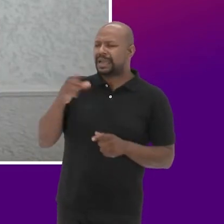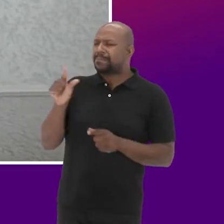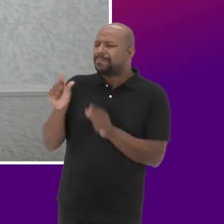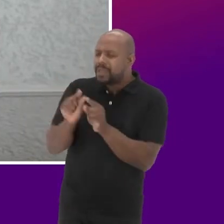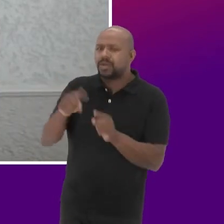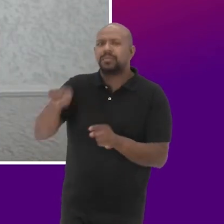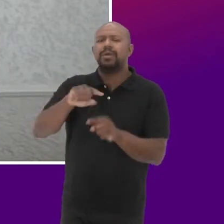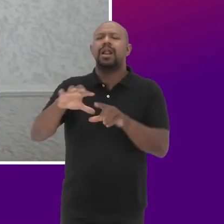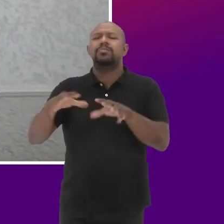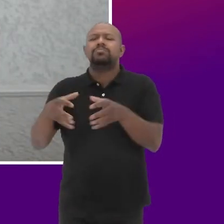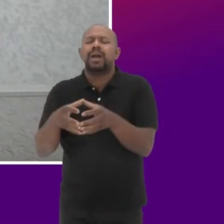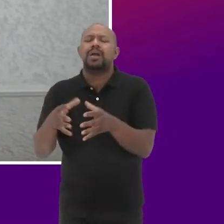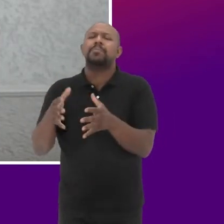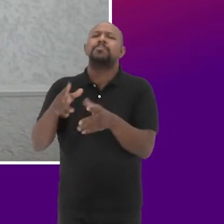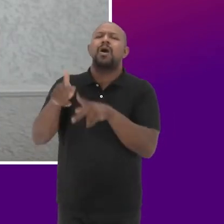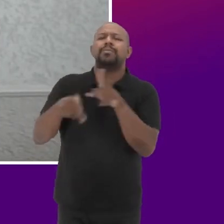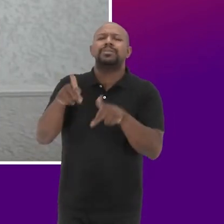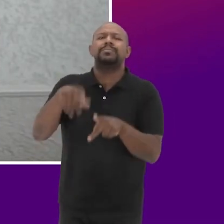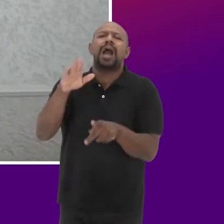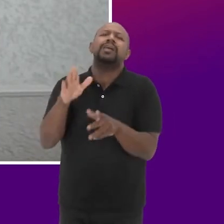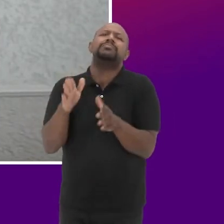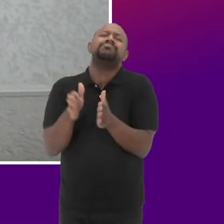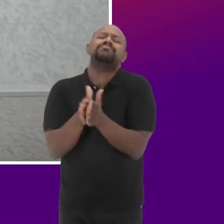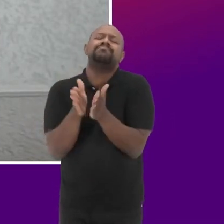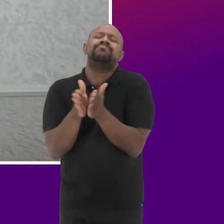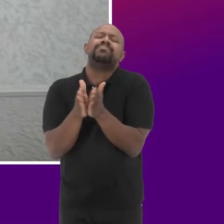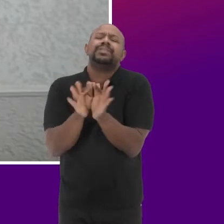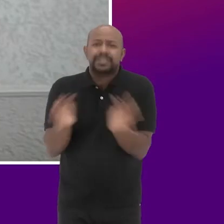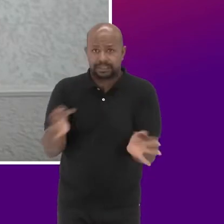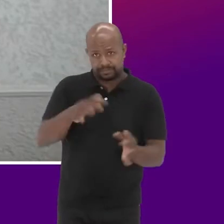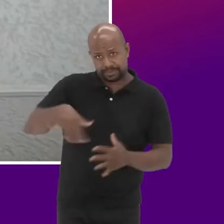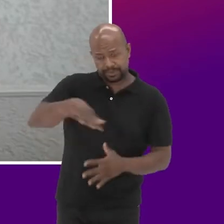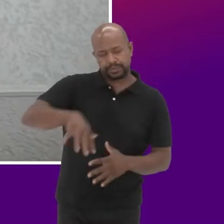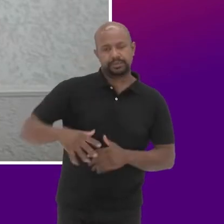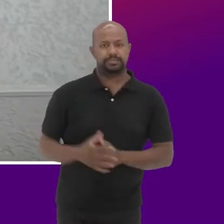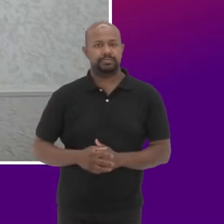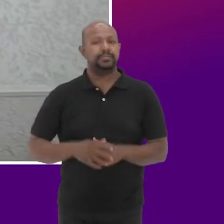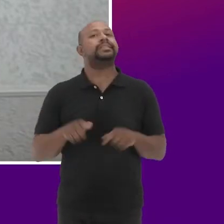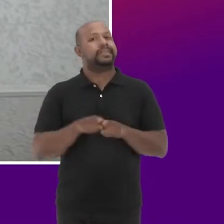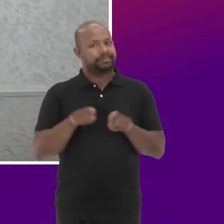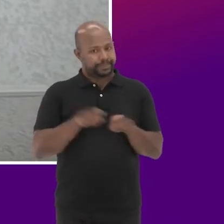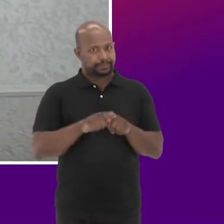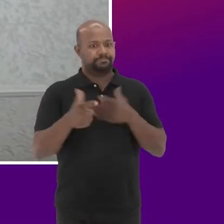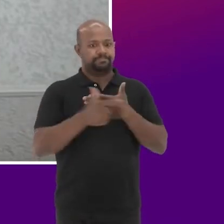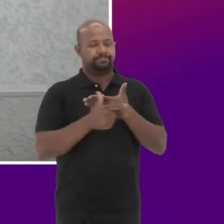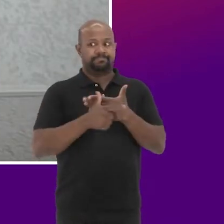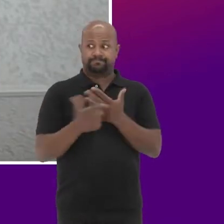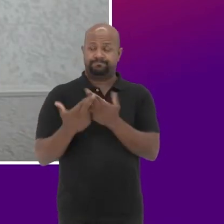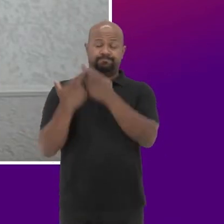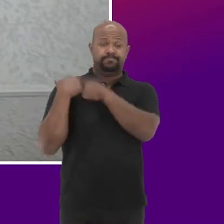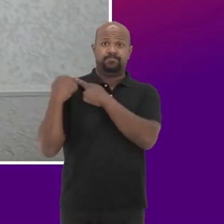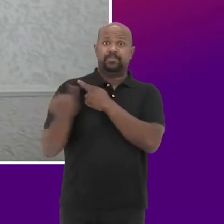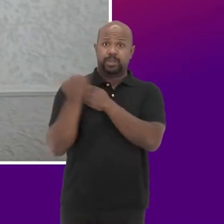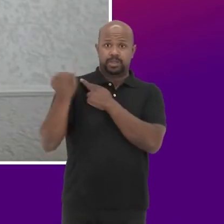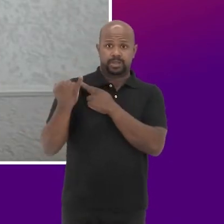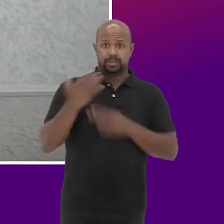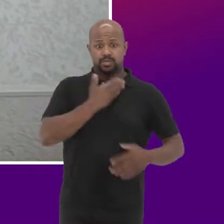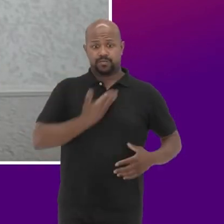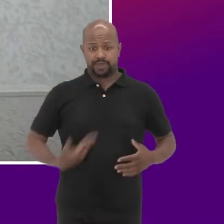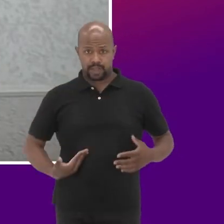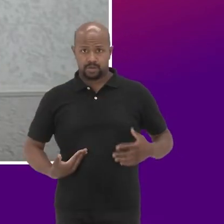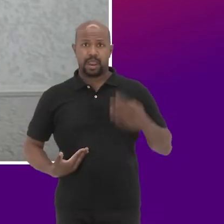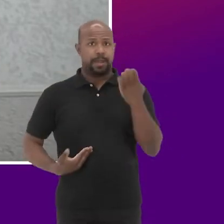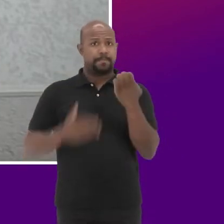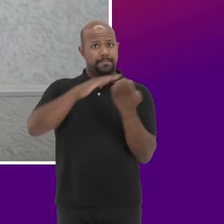direcionado para as camadas menos favorecidas da população, e ainda o papel importante das parcerias